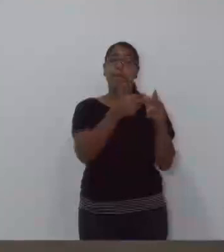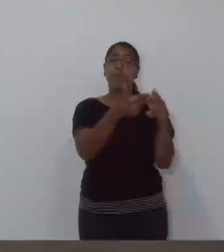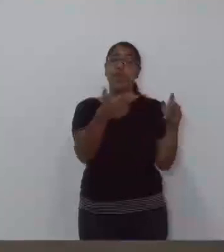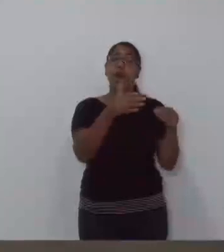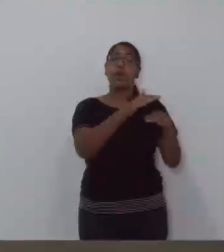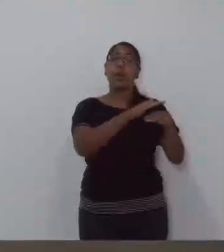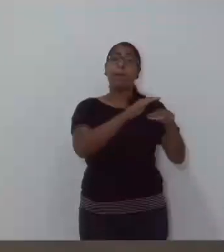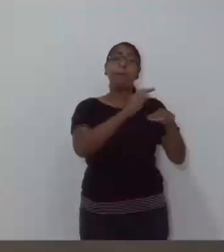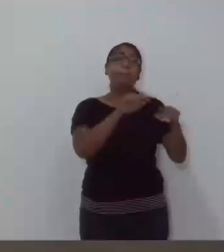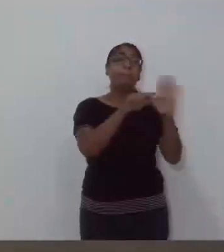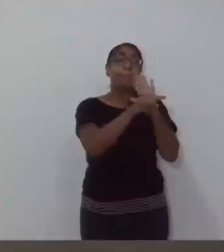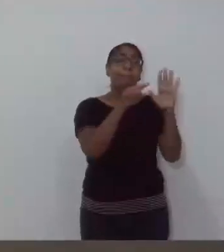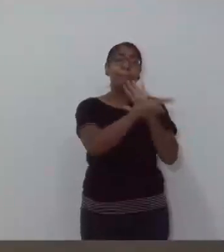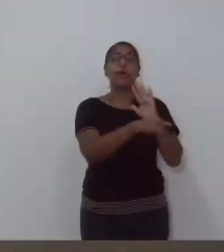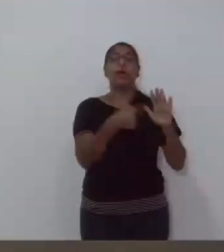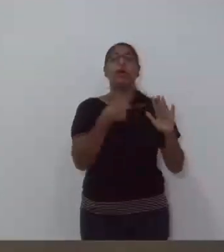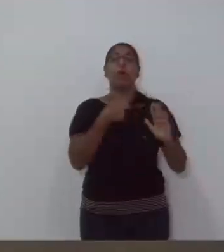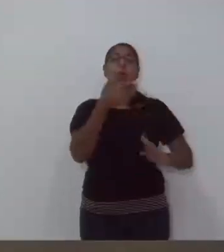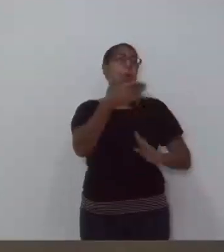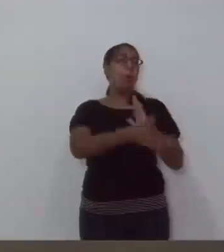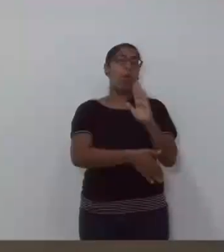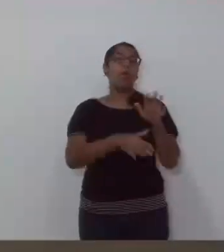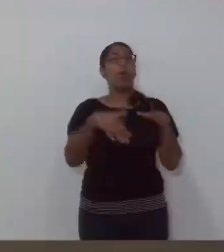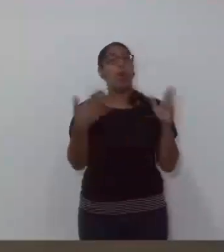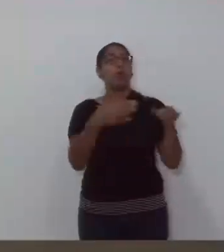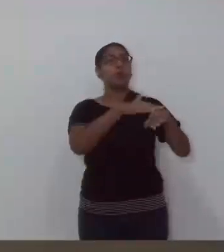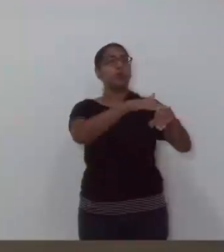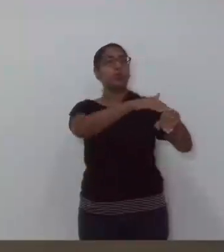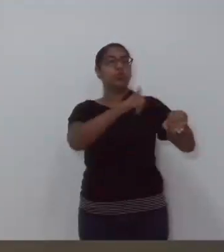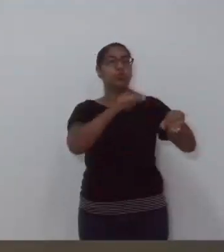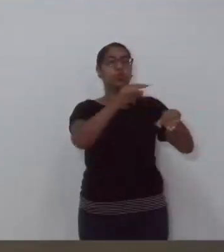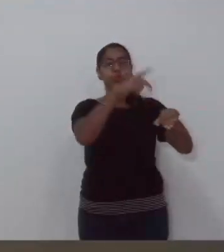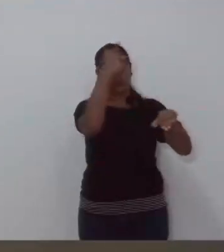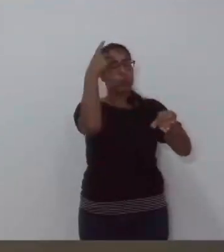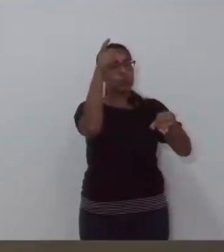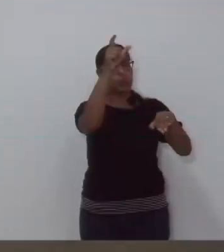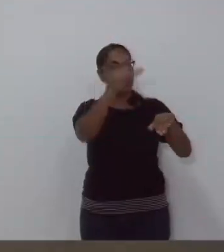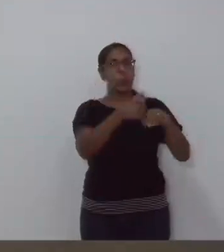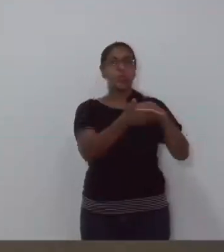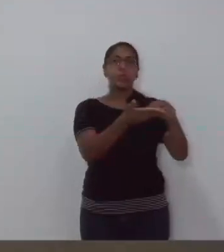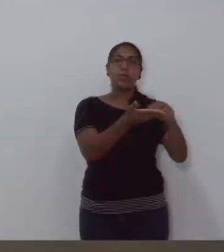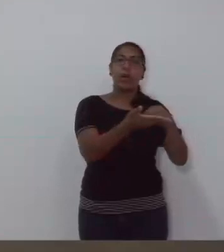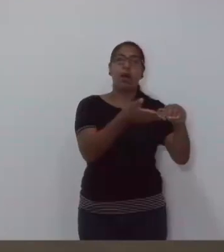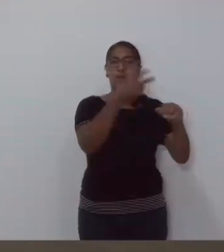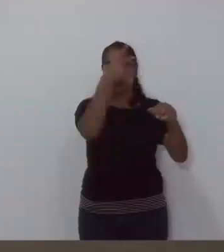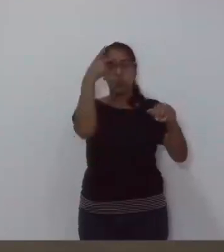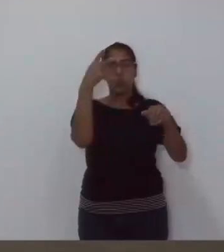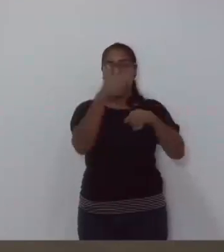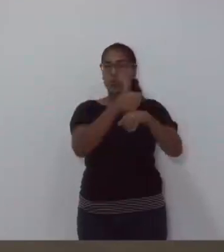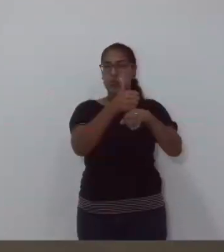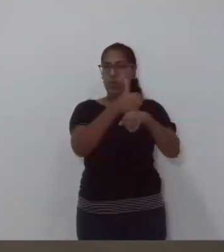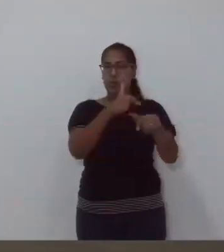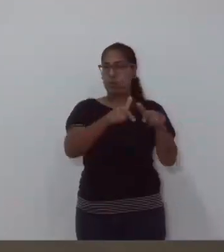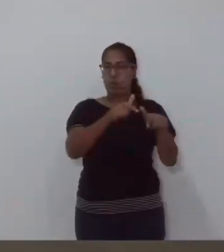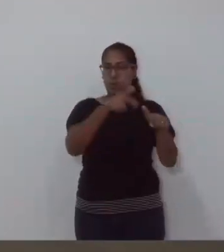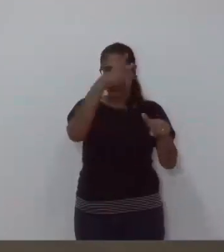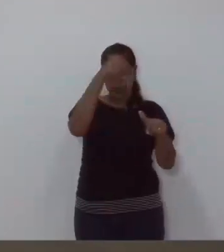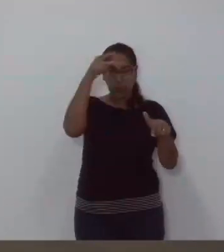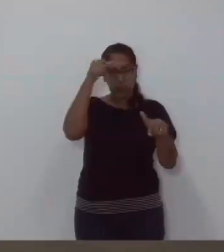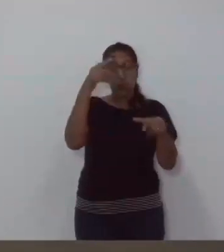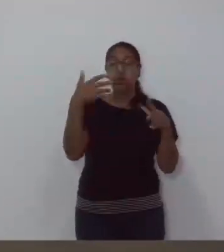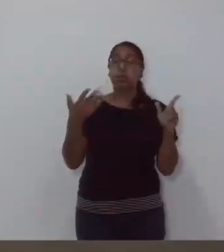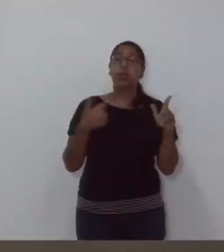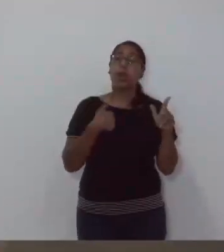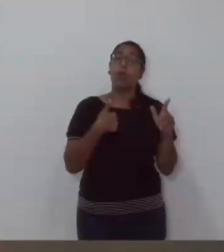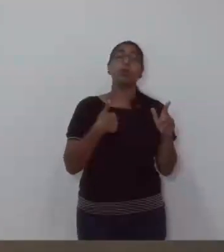requerimentos de informação ou de convocação de funcionários, de secretários, enfim, a essa casa, que eu acho que é fundamental